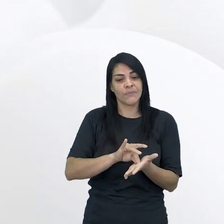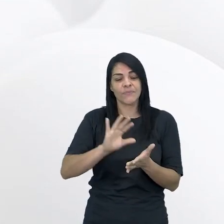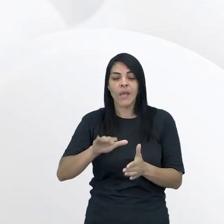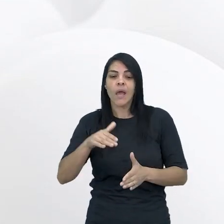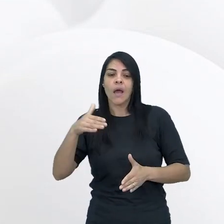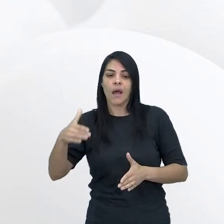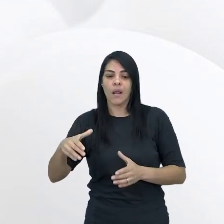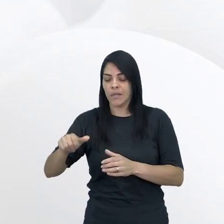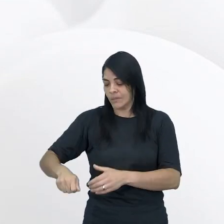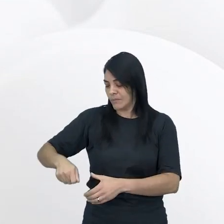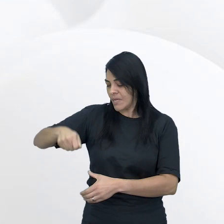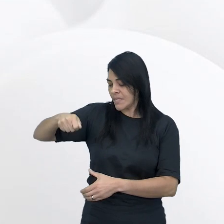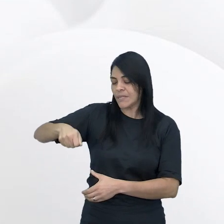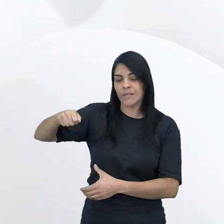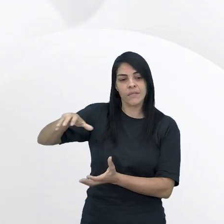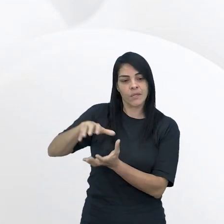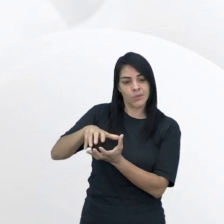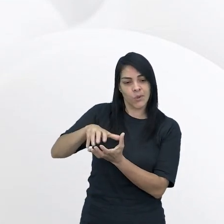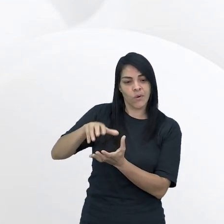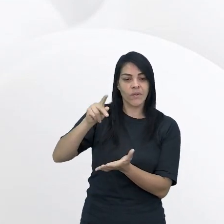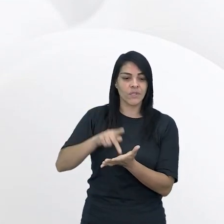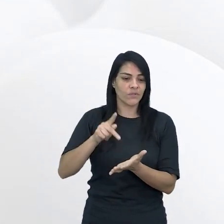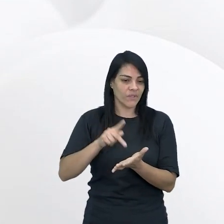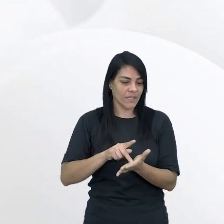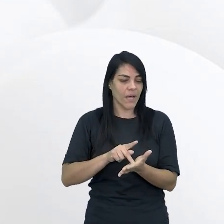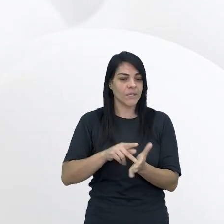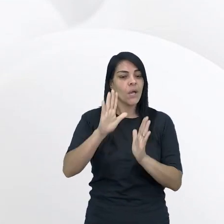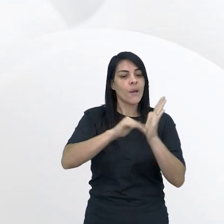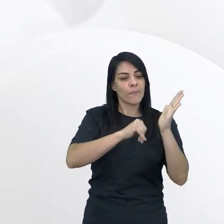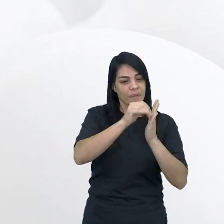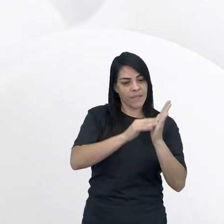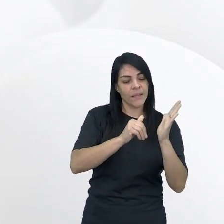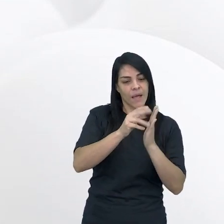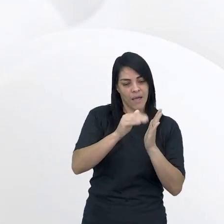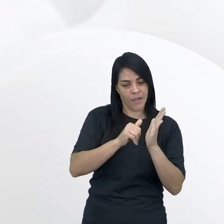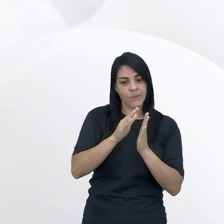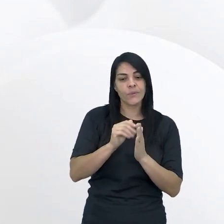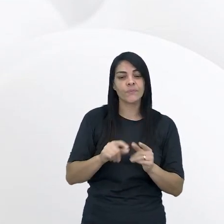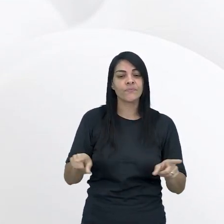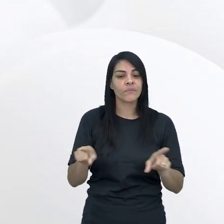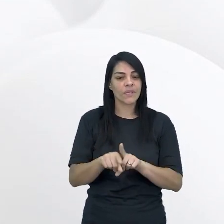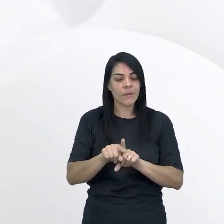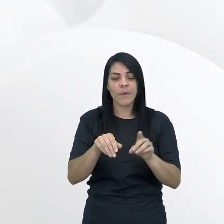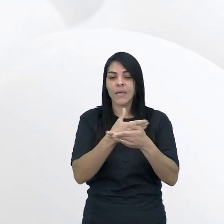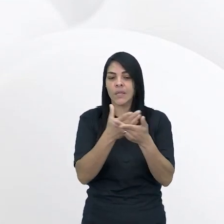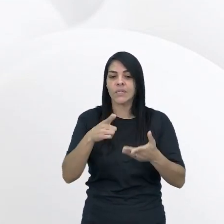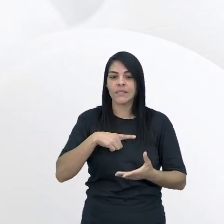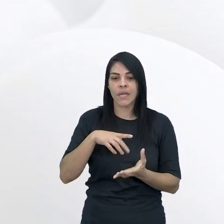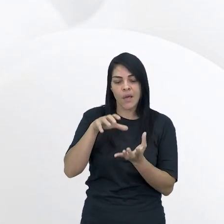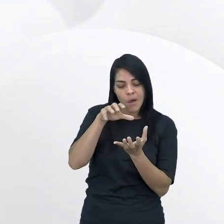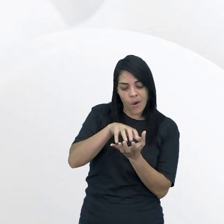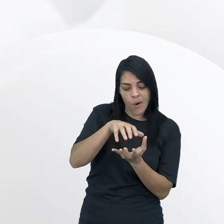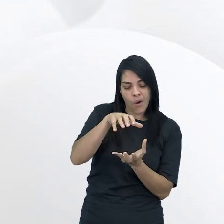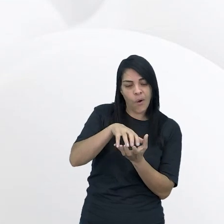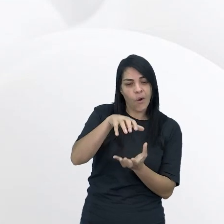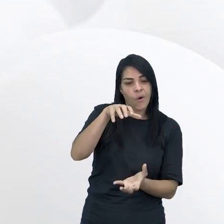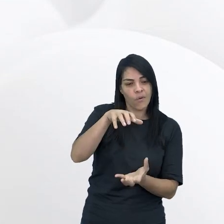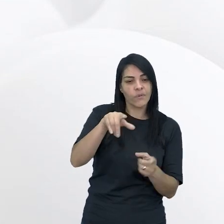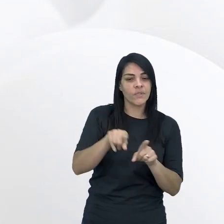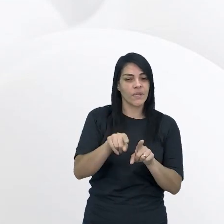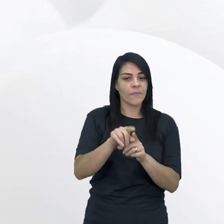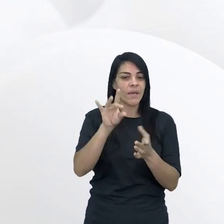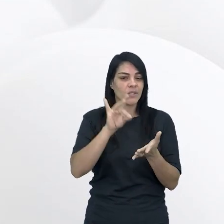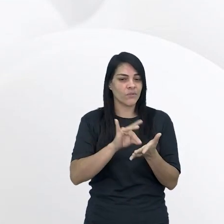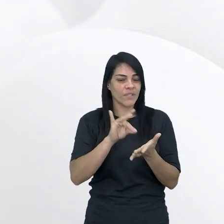uma cesta de ovos de verdade pintados à mão. E aí a gente tem ovinhos, são ovos também de